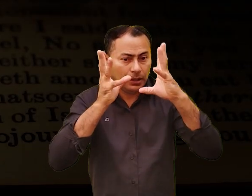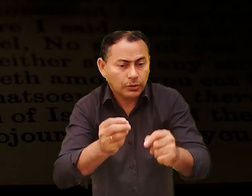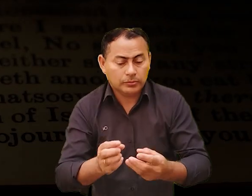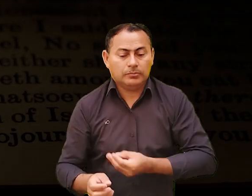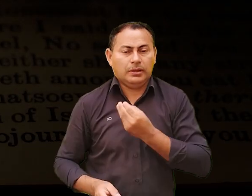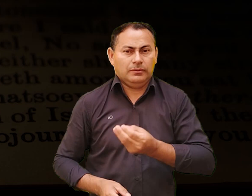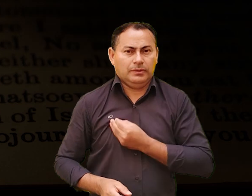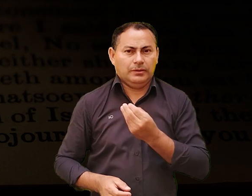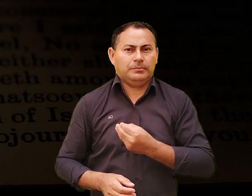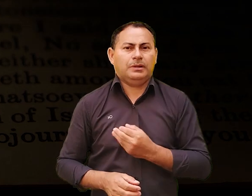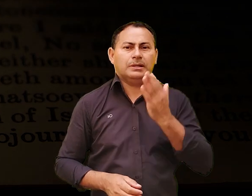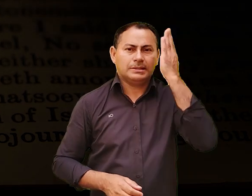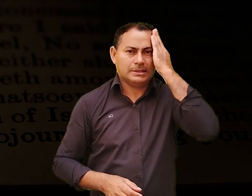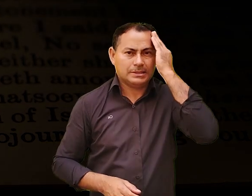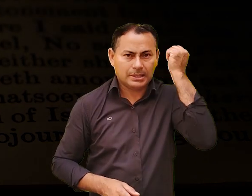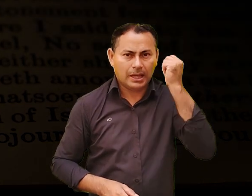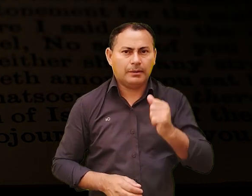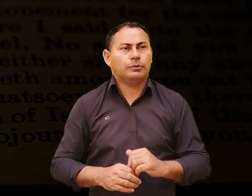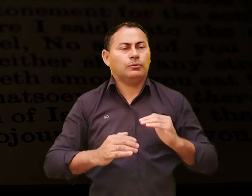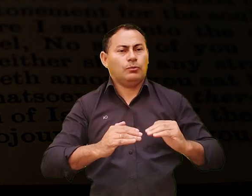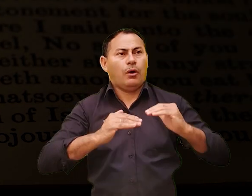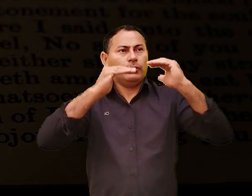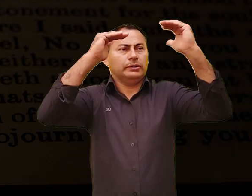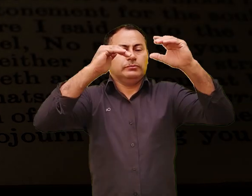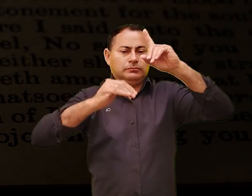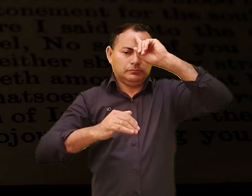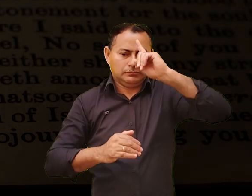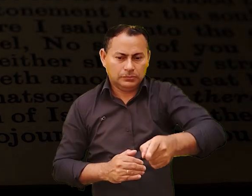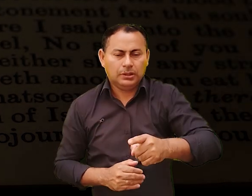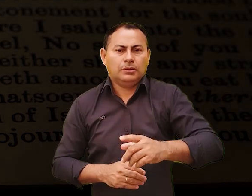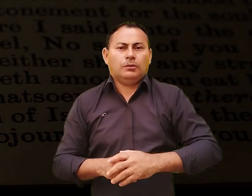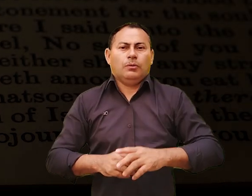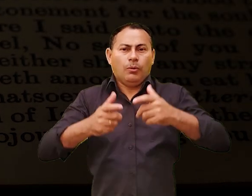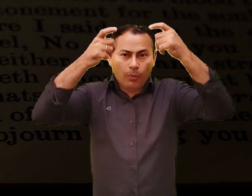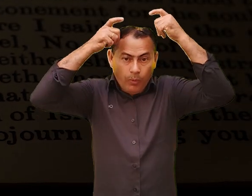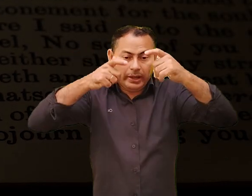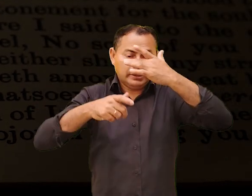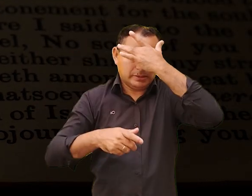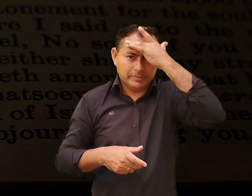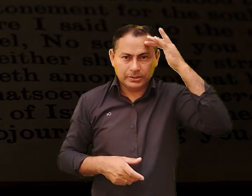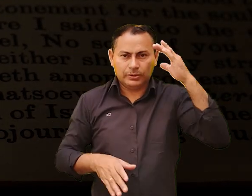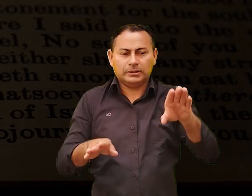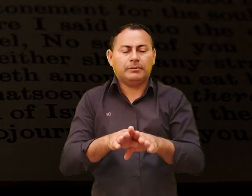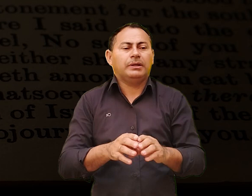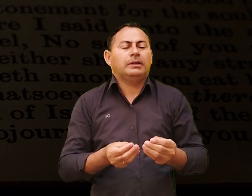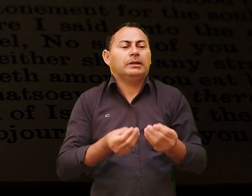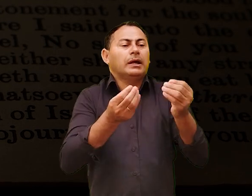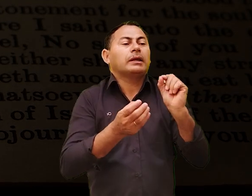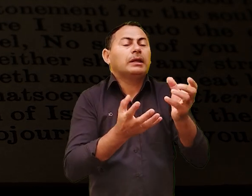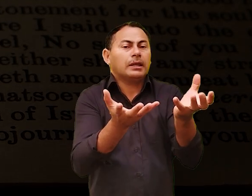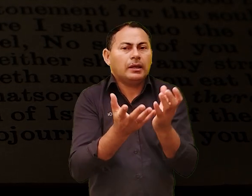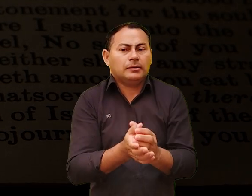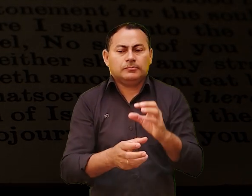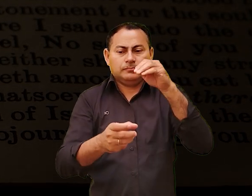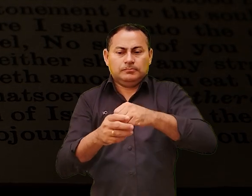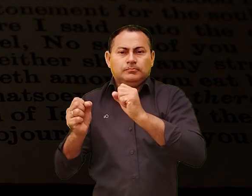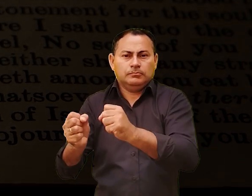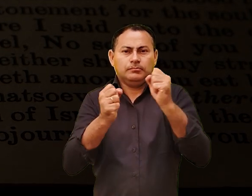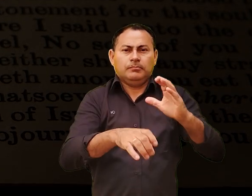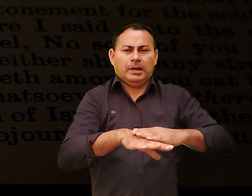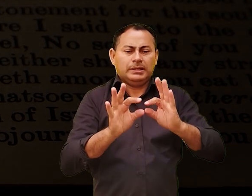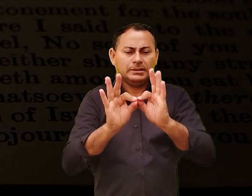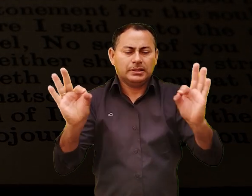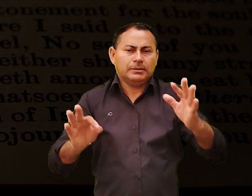os que vivem saibam que o Altíssimo domina sobre os reinos dos homens e os dá quem quer, e põe no poder o